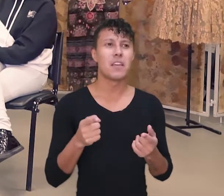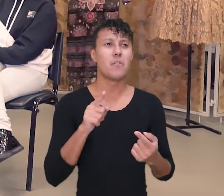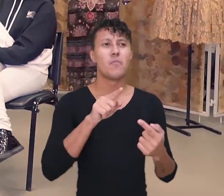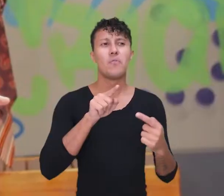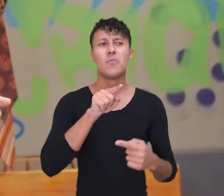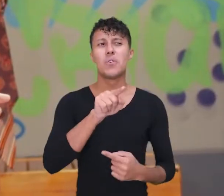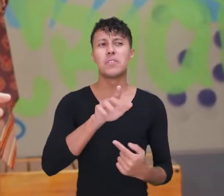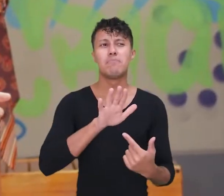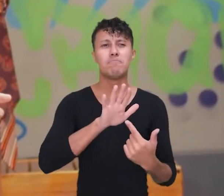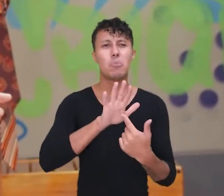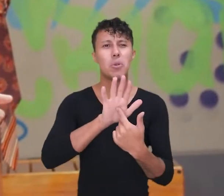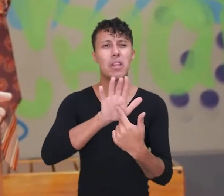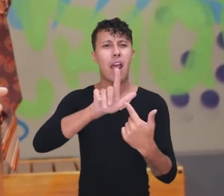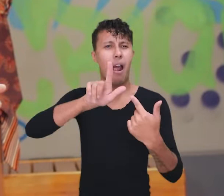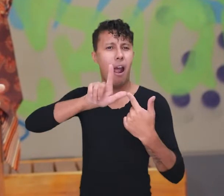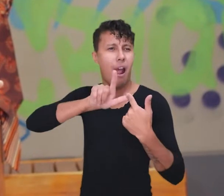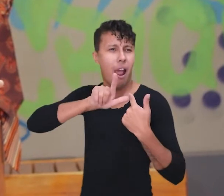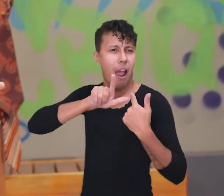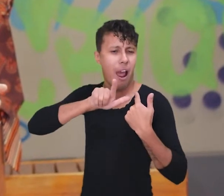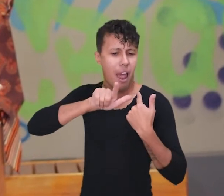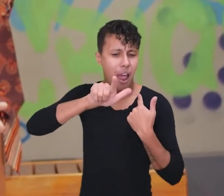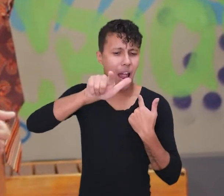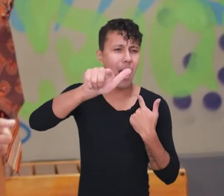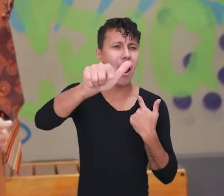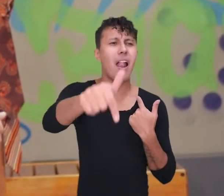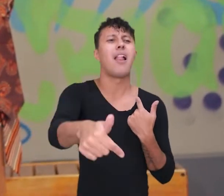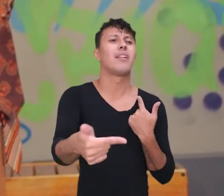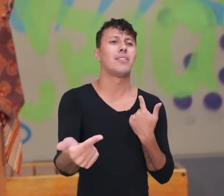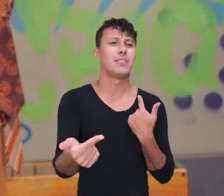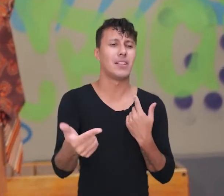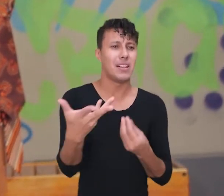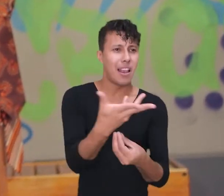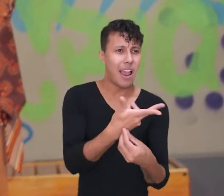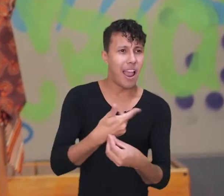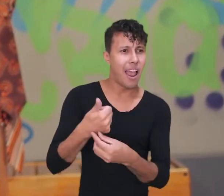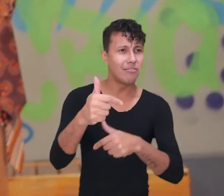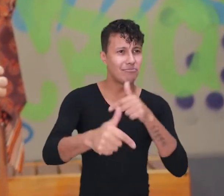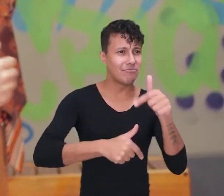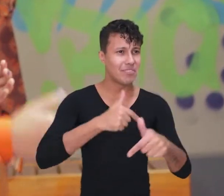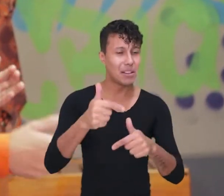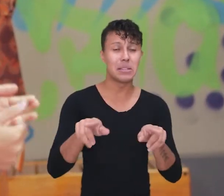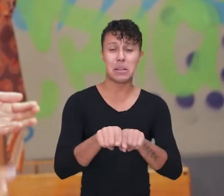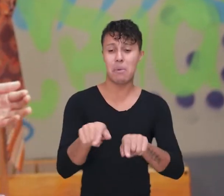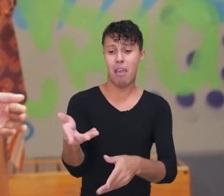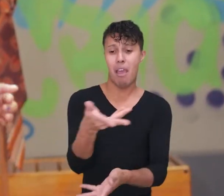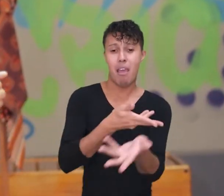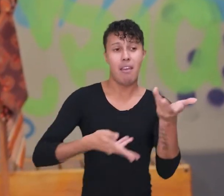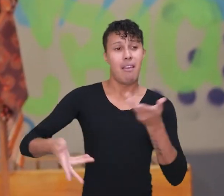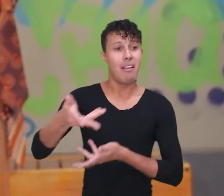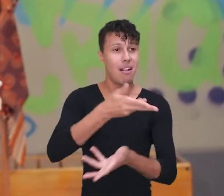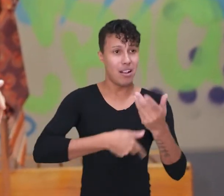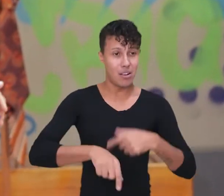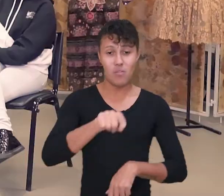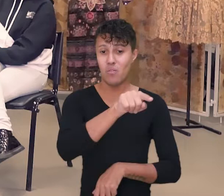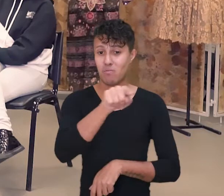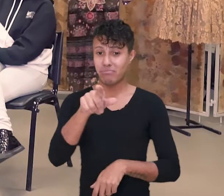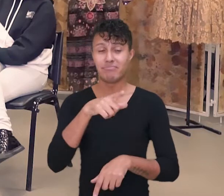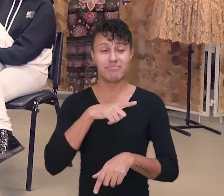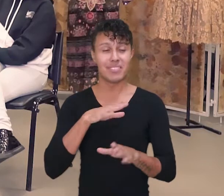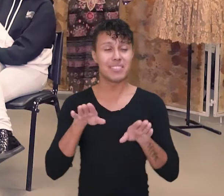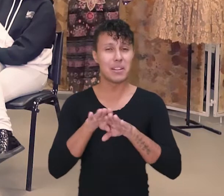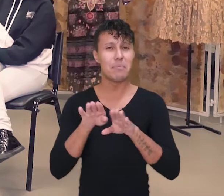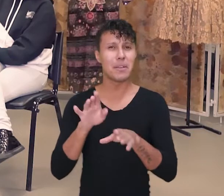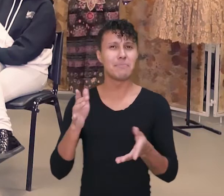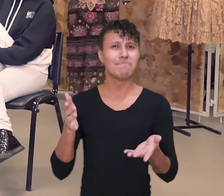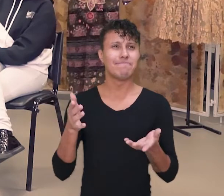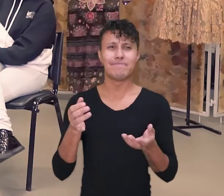deixar transpassar pelo seu trampo, né? Seu trampo artístico, ou pelas relações que você tem, porque